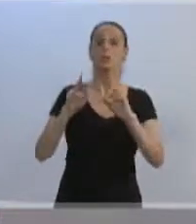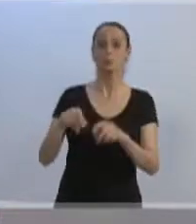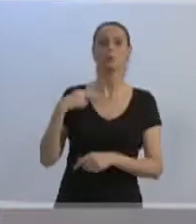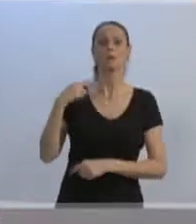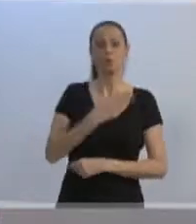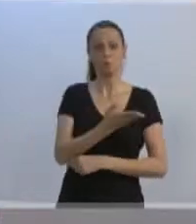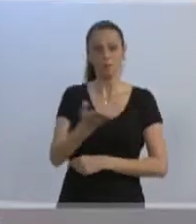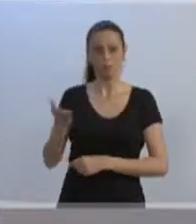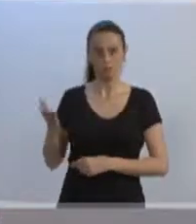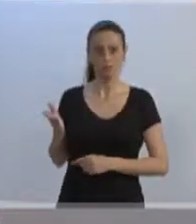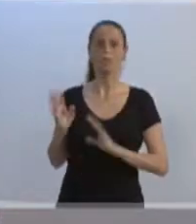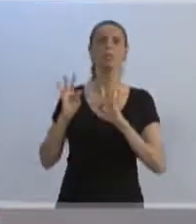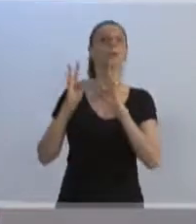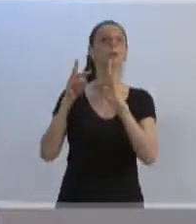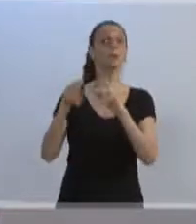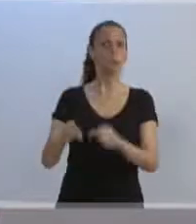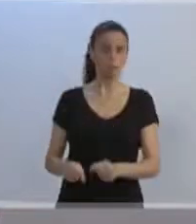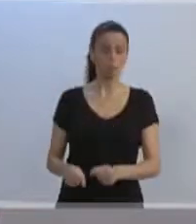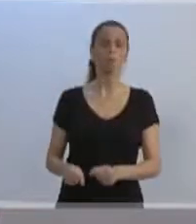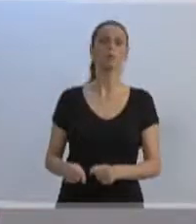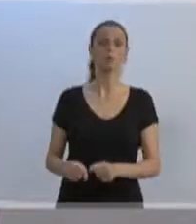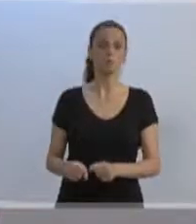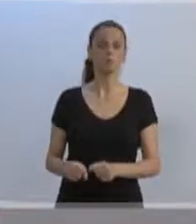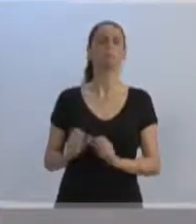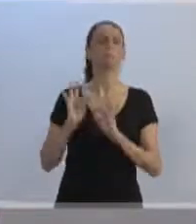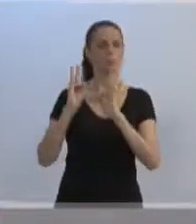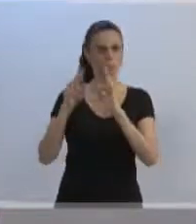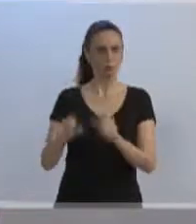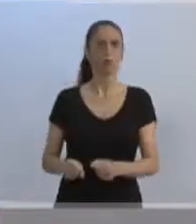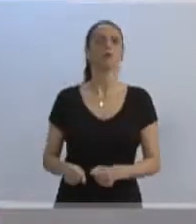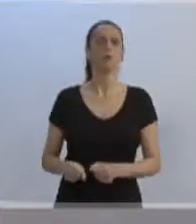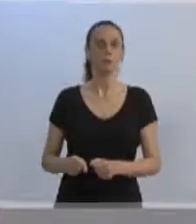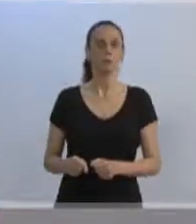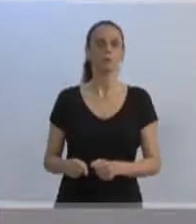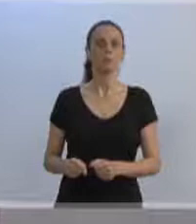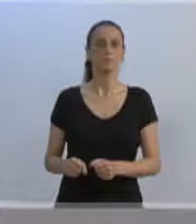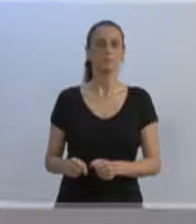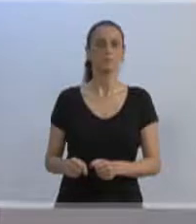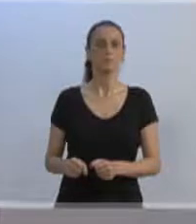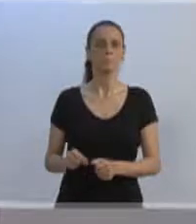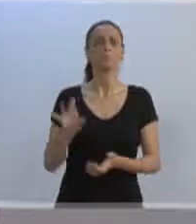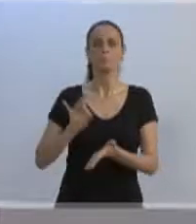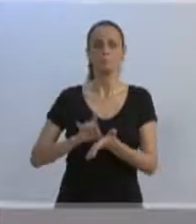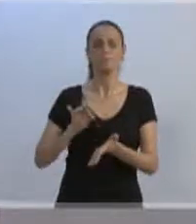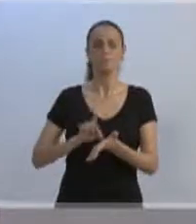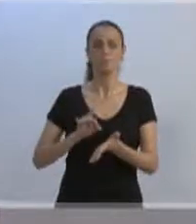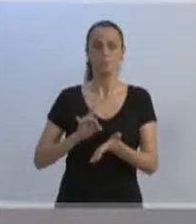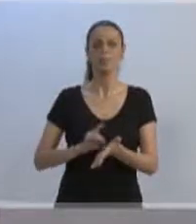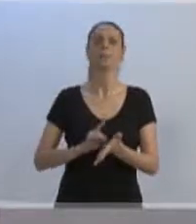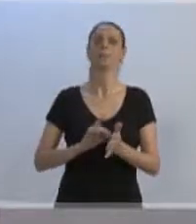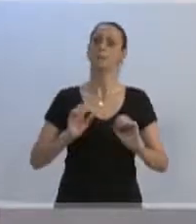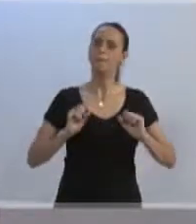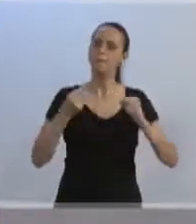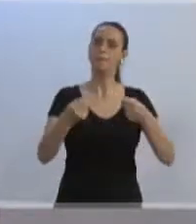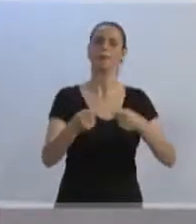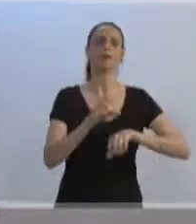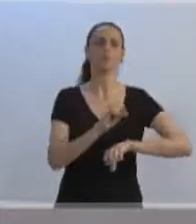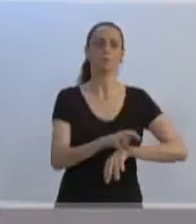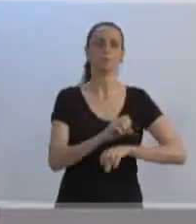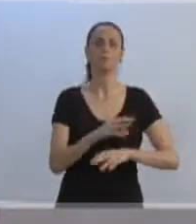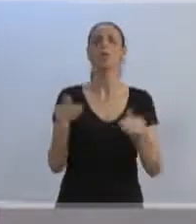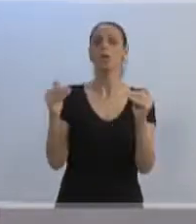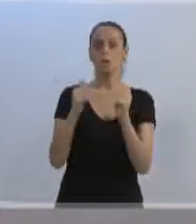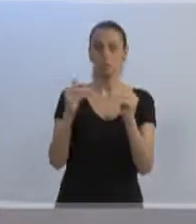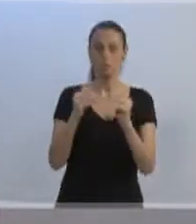blumenau que são todos combativos aqui no que diz respeito e quando se fala de educação todos formam um corpo só